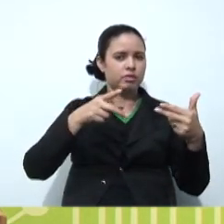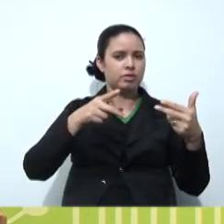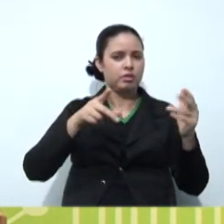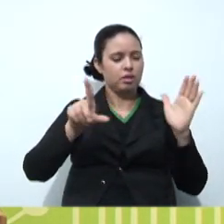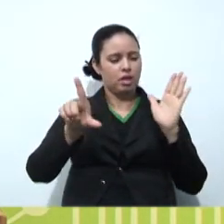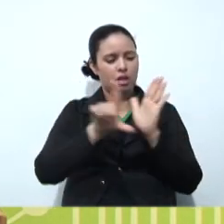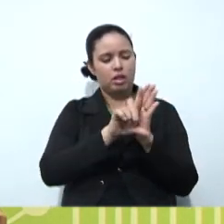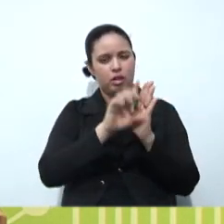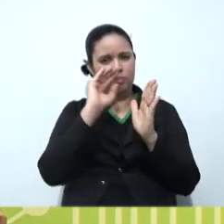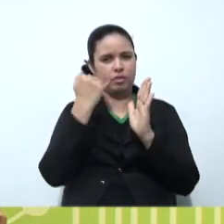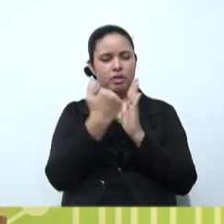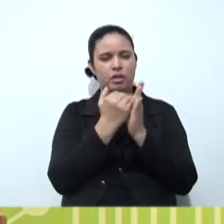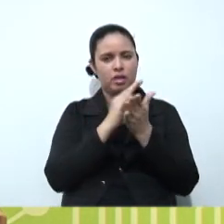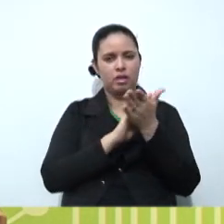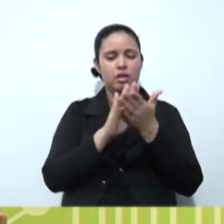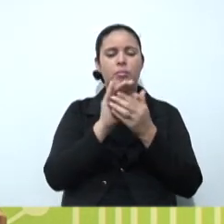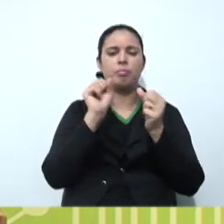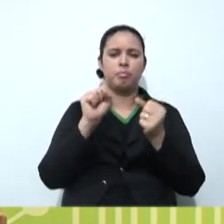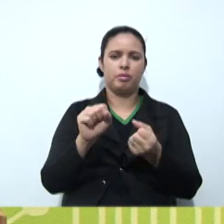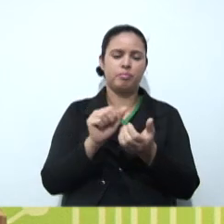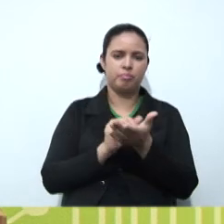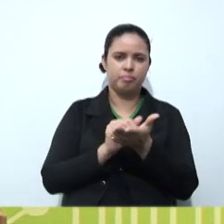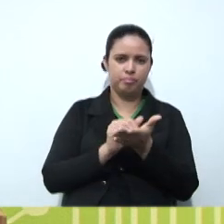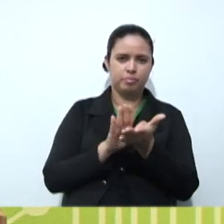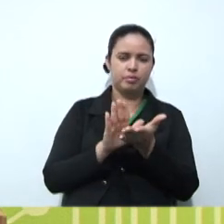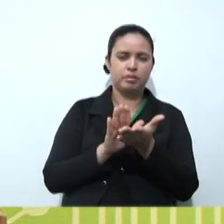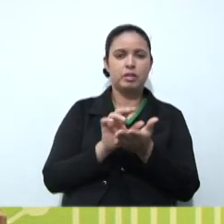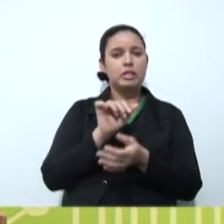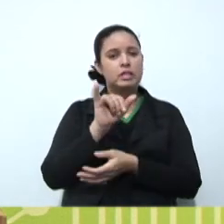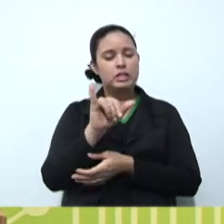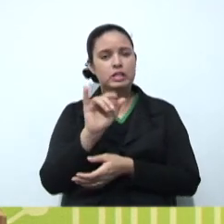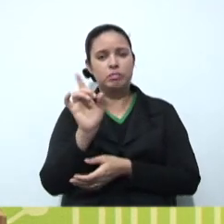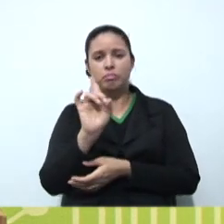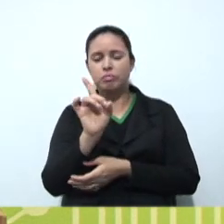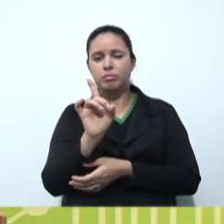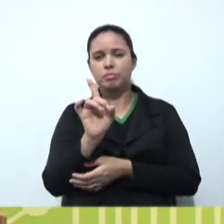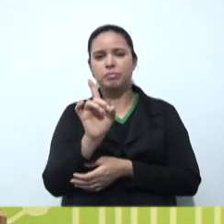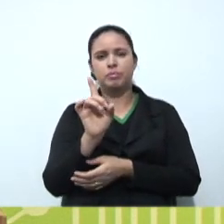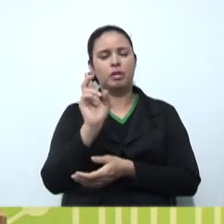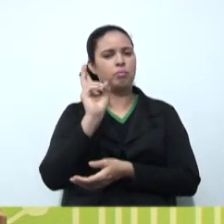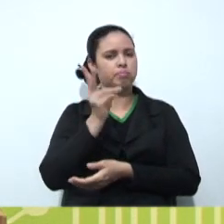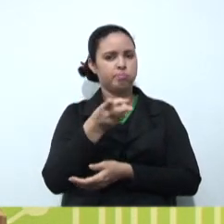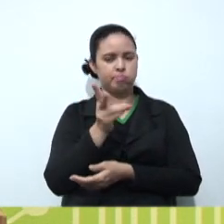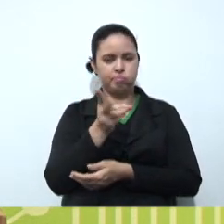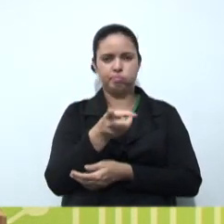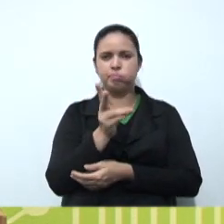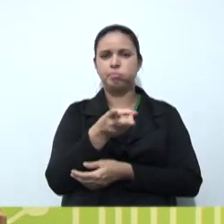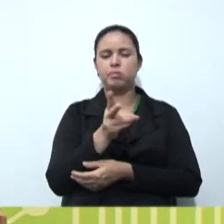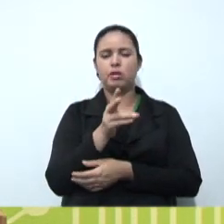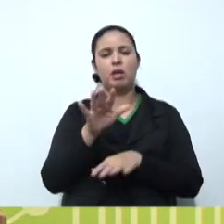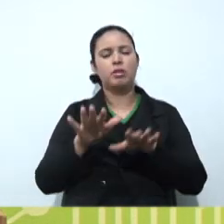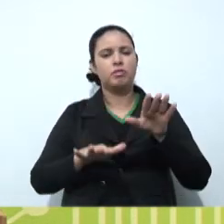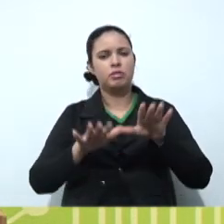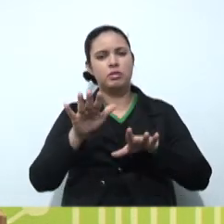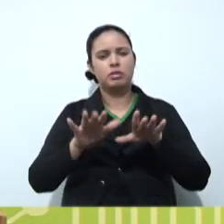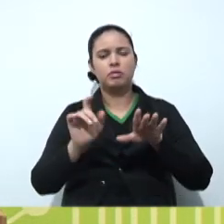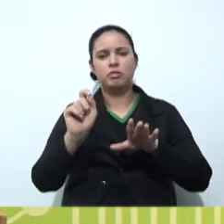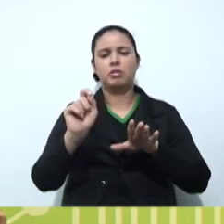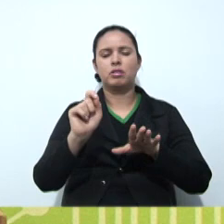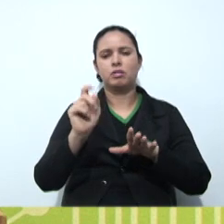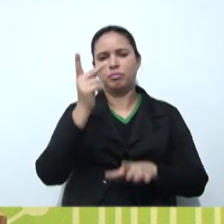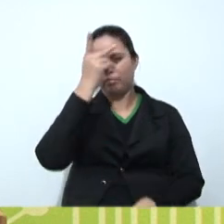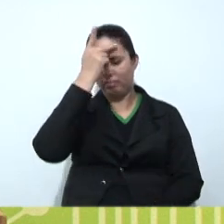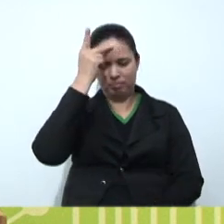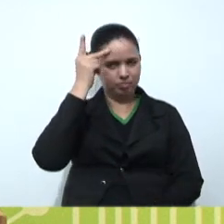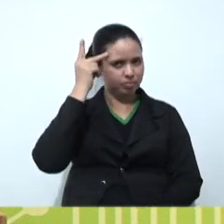nenhum. Mas se não, ninguém pode mexer com aquele funcionário. Acontece em muitas empresas que, às vezes, o funcionário que está eleito